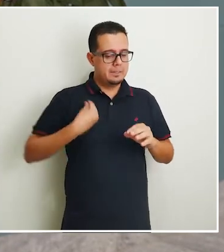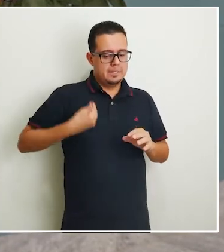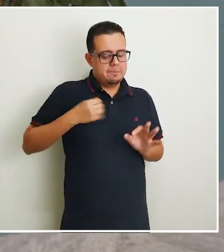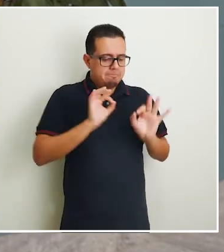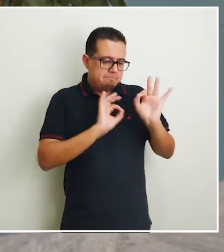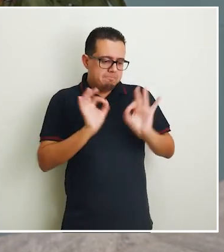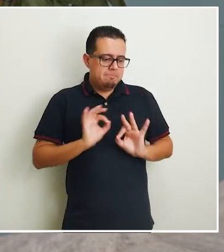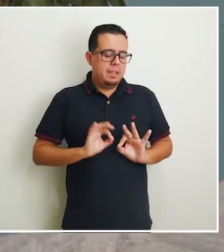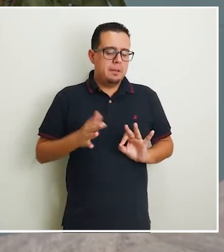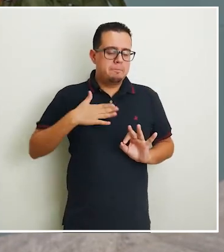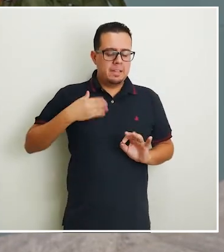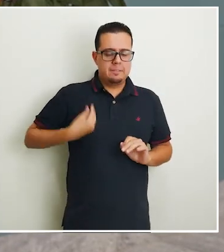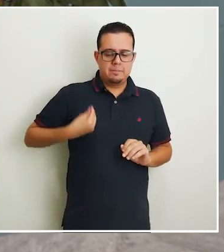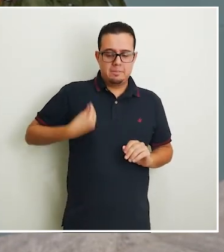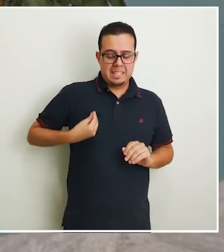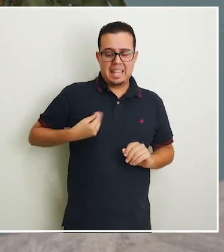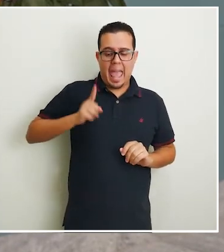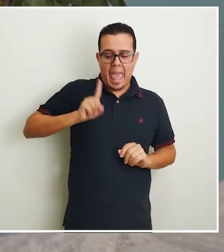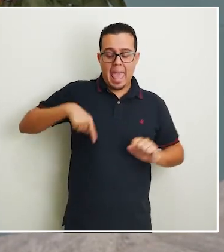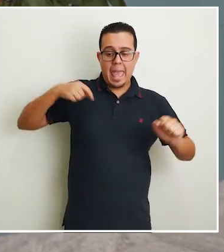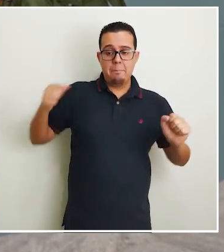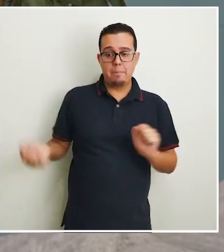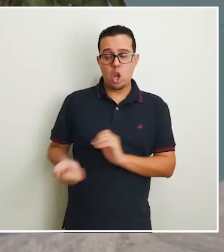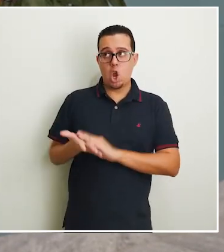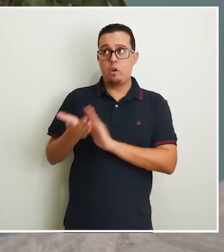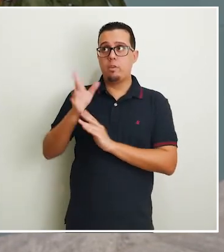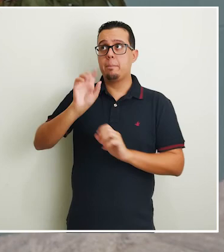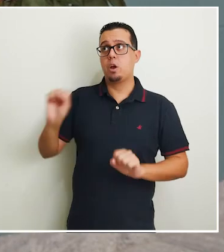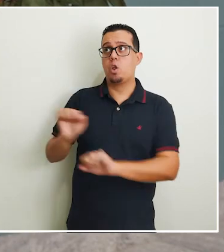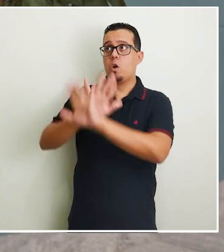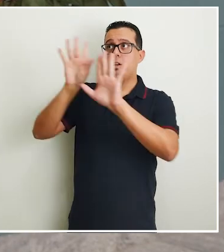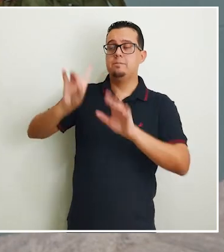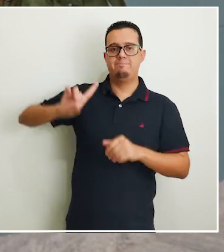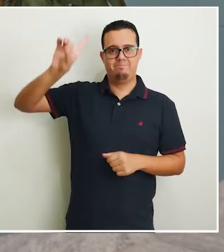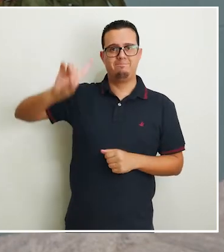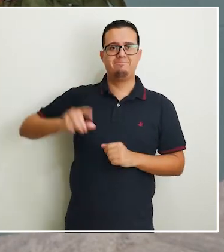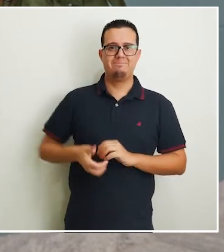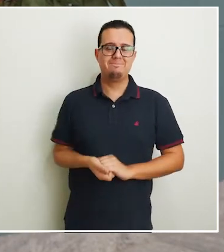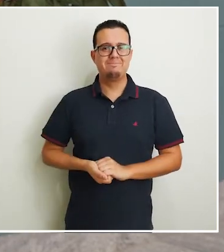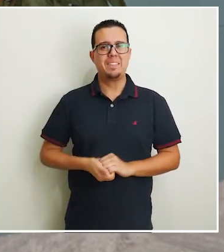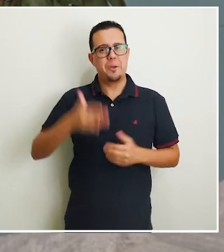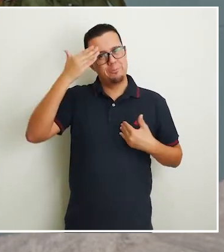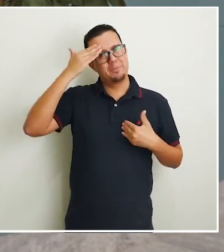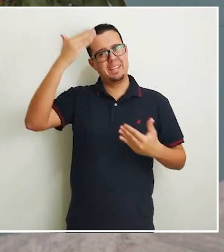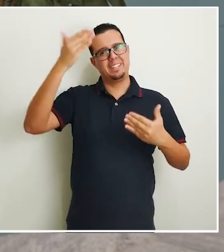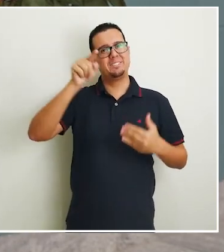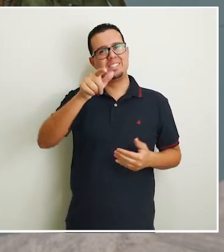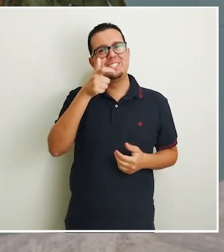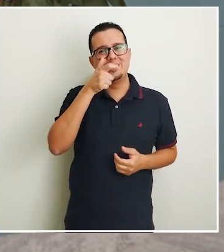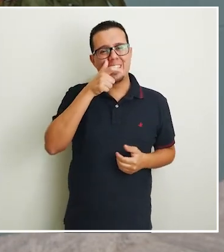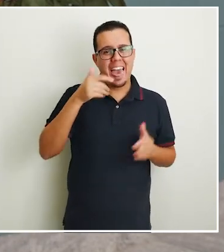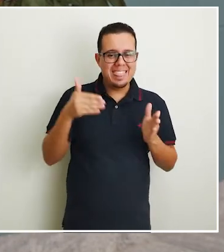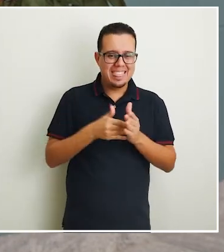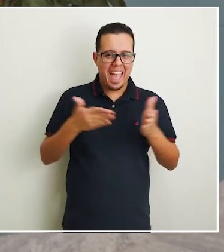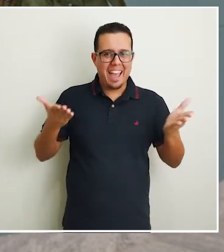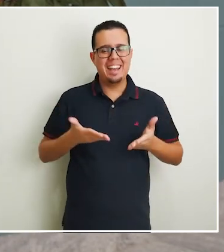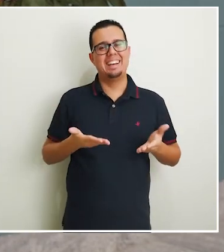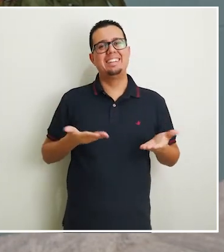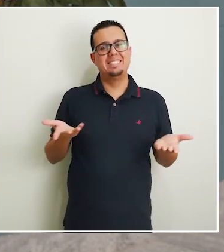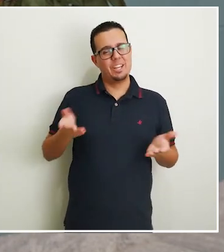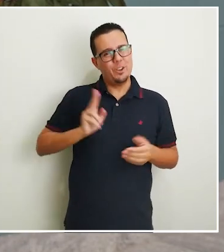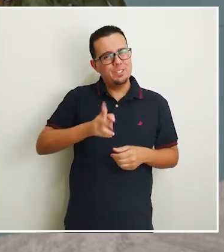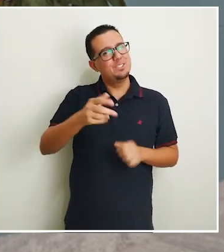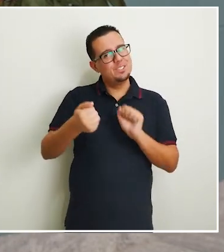vida como instrumento de louvor para a glória de Deus. Muito obrigada por nos acompanhar até aqui e